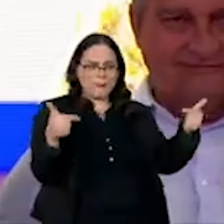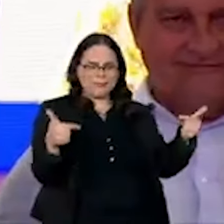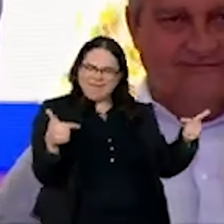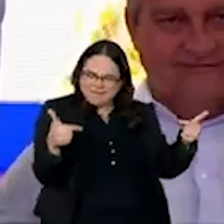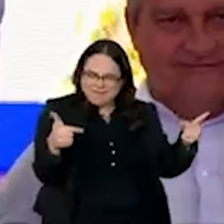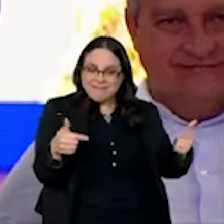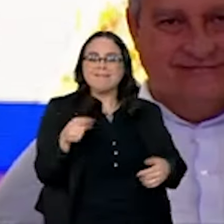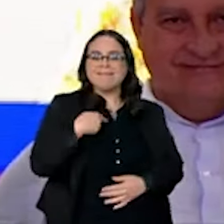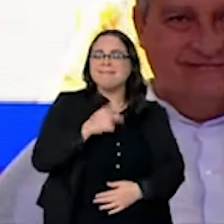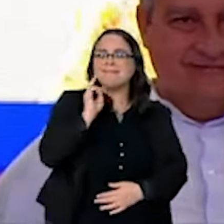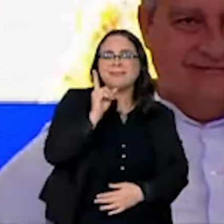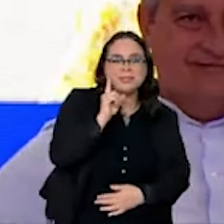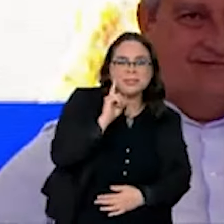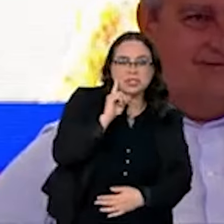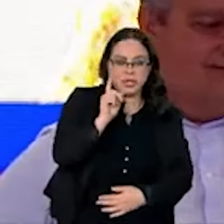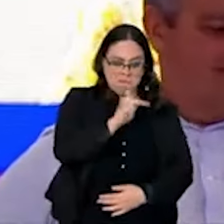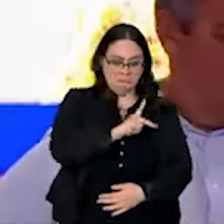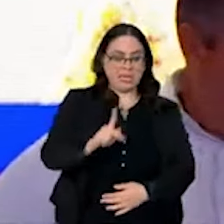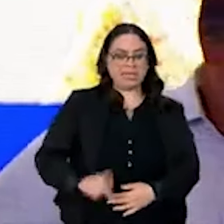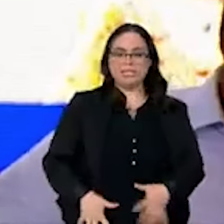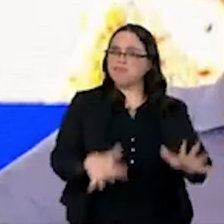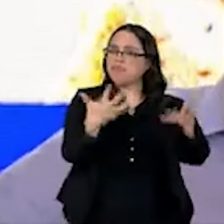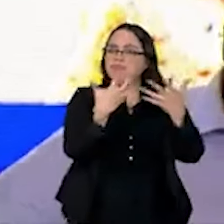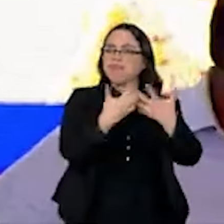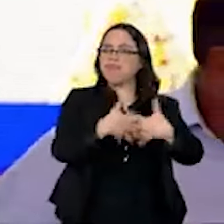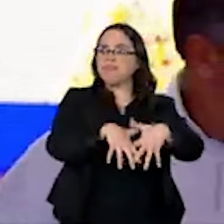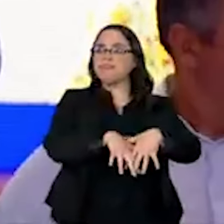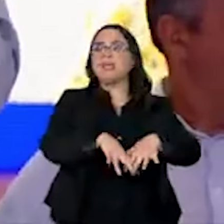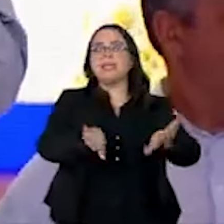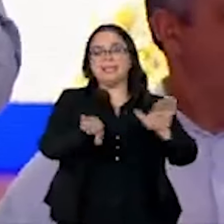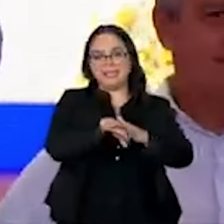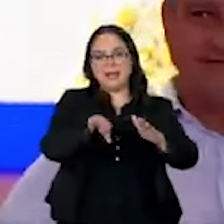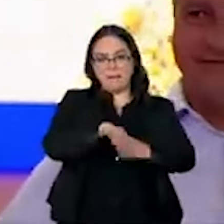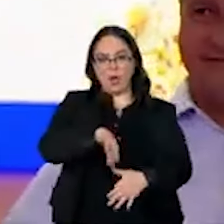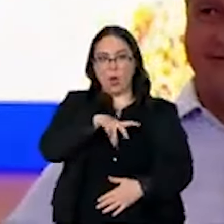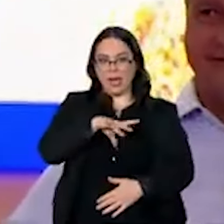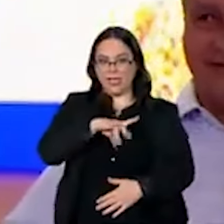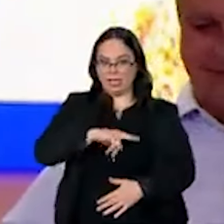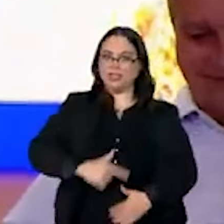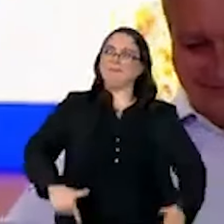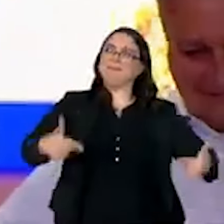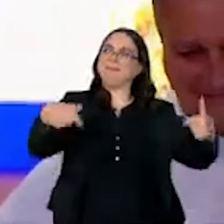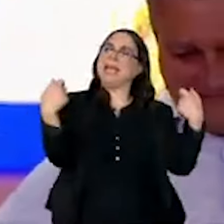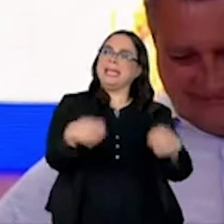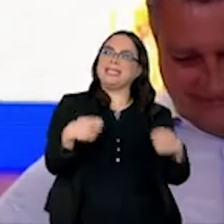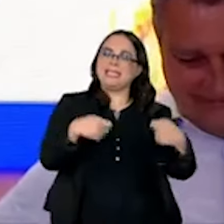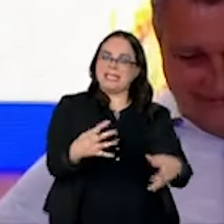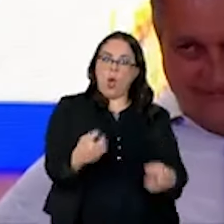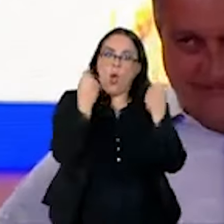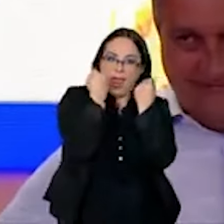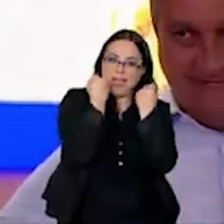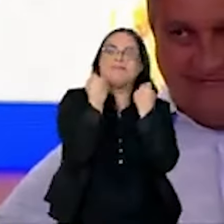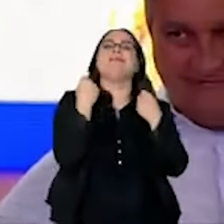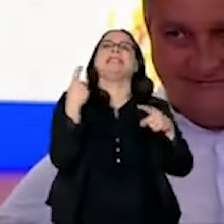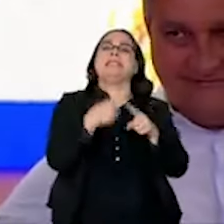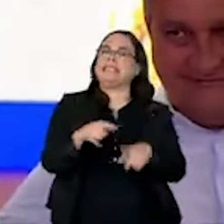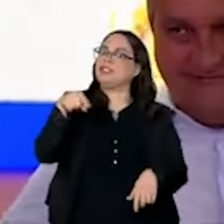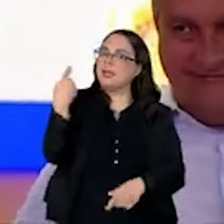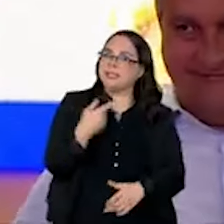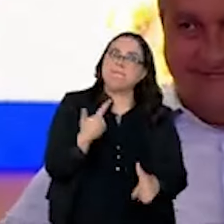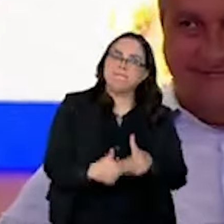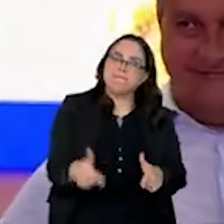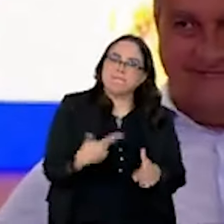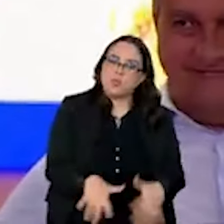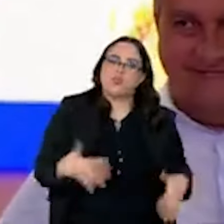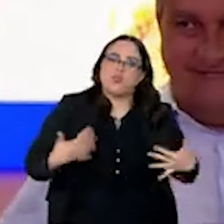E digo todo dia, presidente da República e goleiro do Corinthians tem que ter sorte, porque senão a gente está